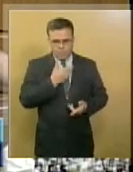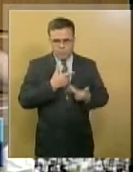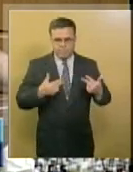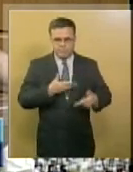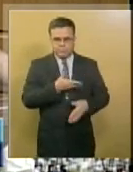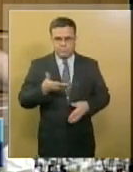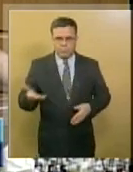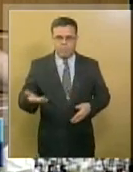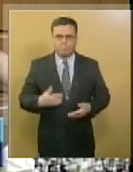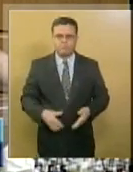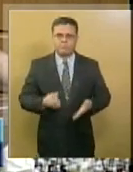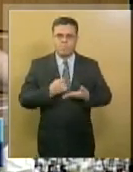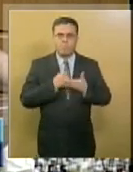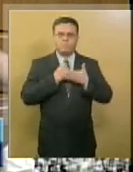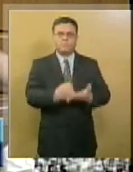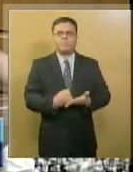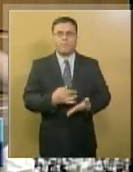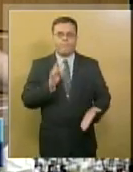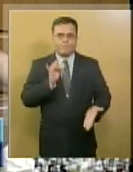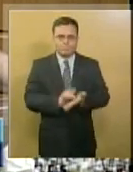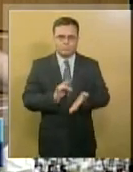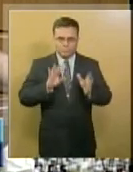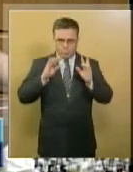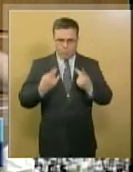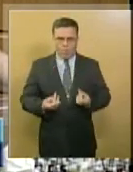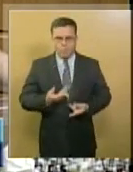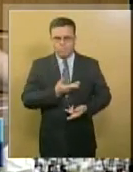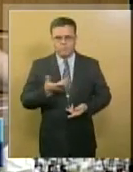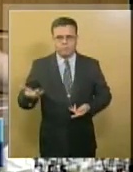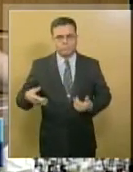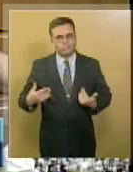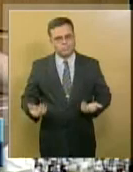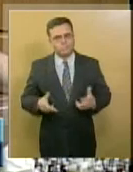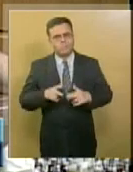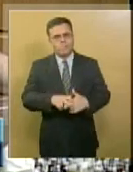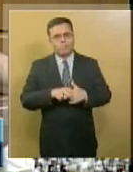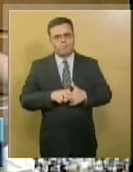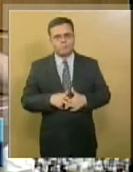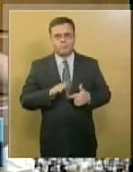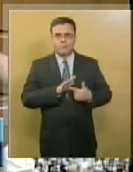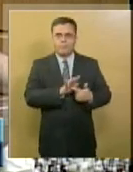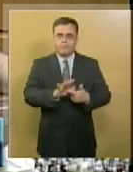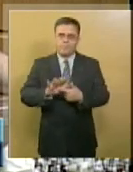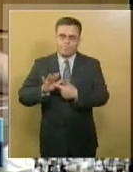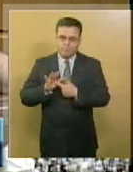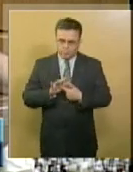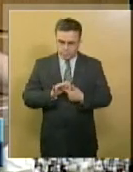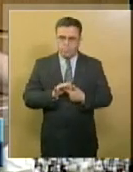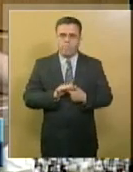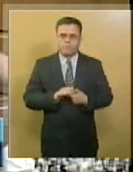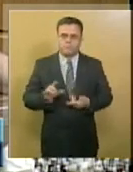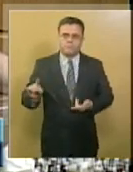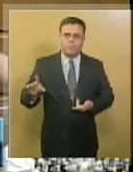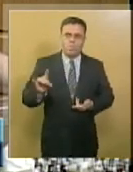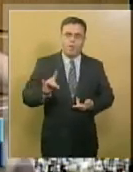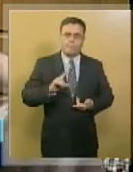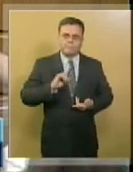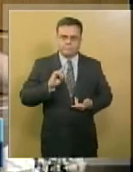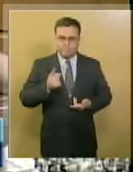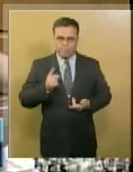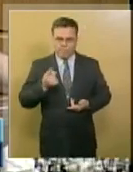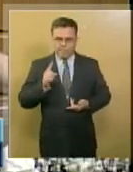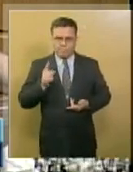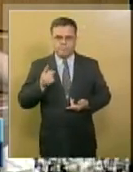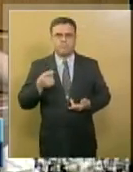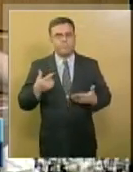provar que é benefício total para humanos. Inclusive, é o que diz a Organização Mundial de Saúde, que cada R$1 gasto em políticas públicas